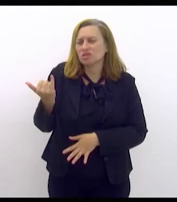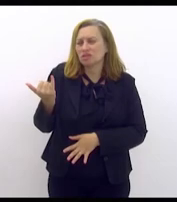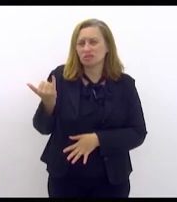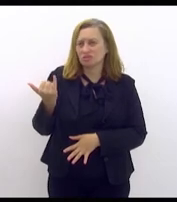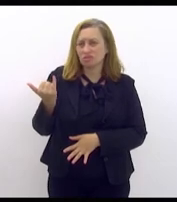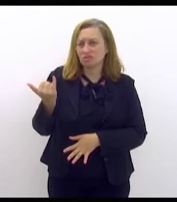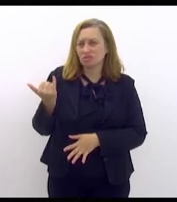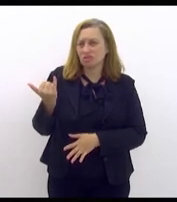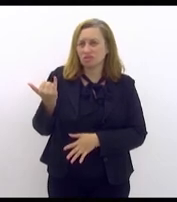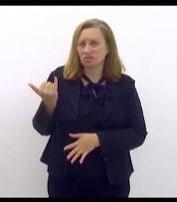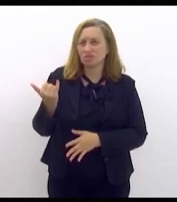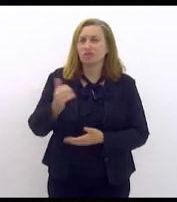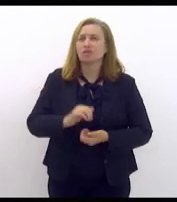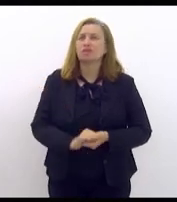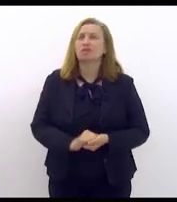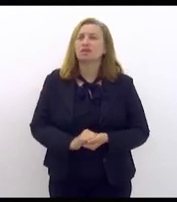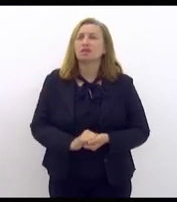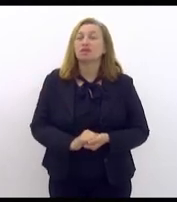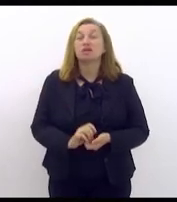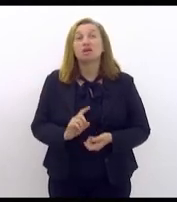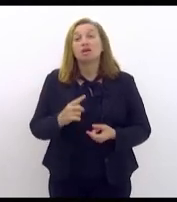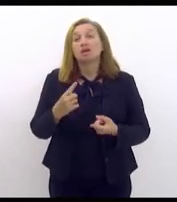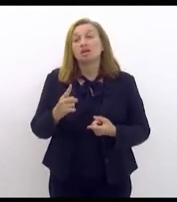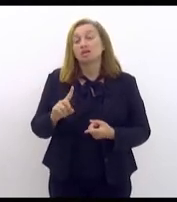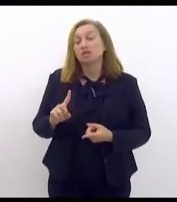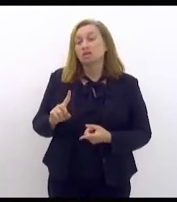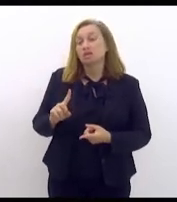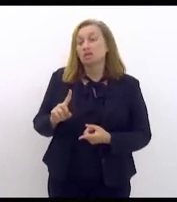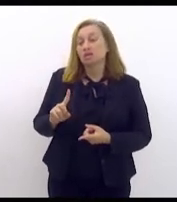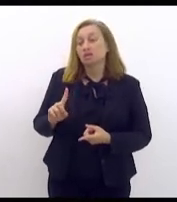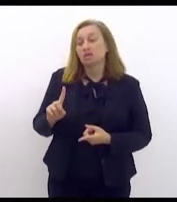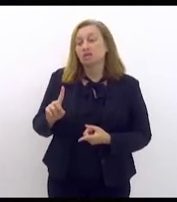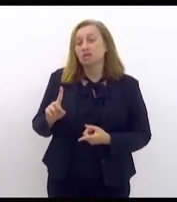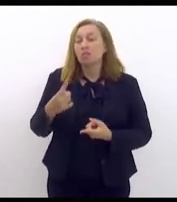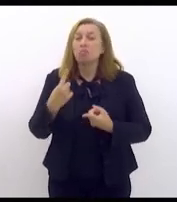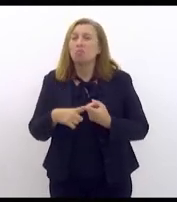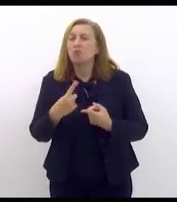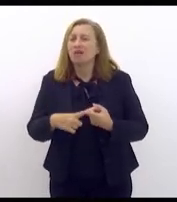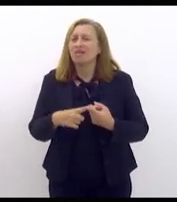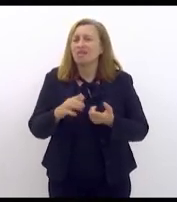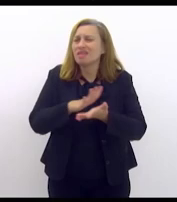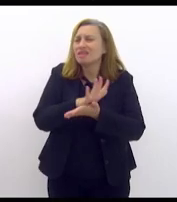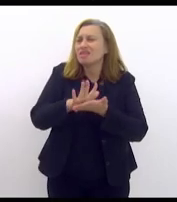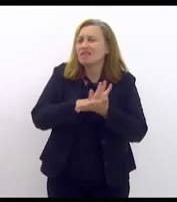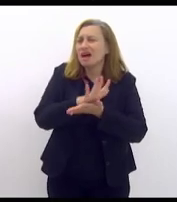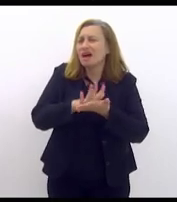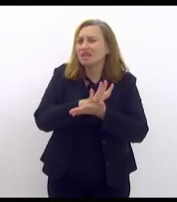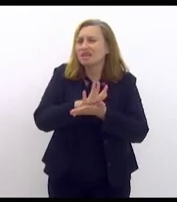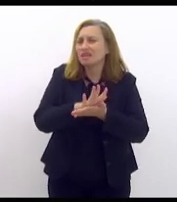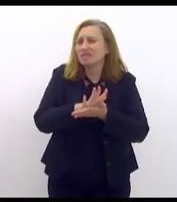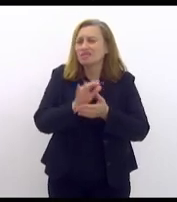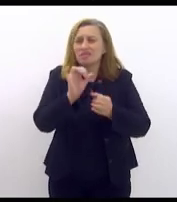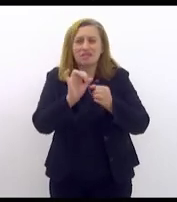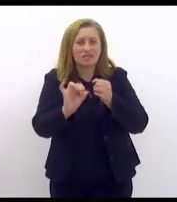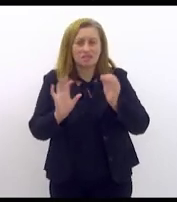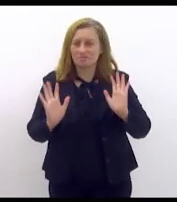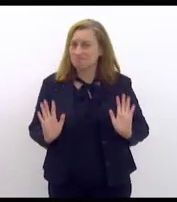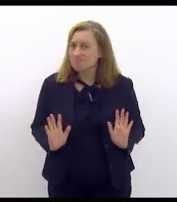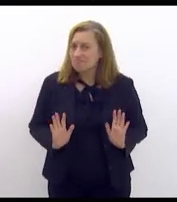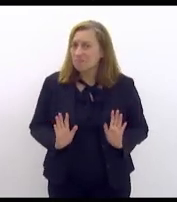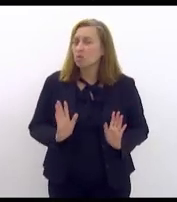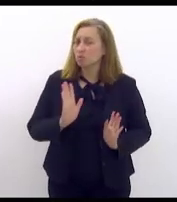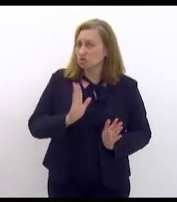dotações iniciais ou que depois é contingenciado, porque nada vem sendo executado, como eu já